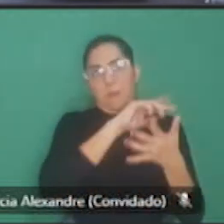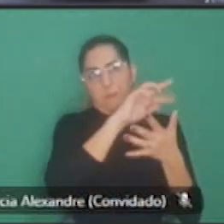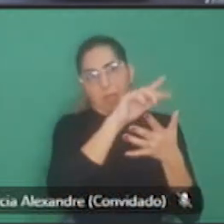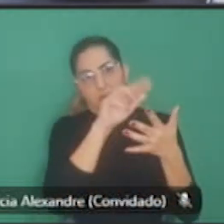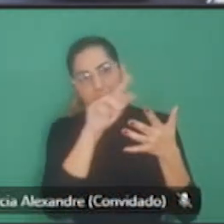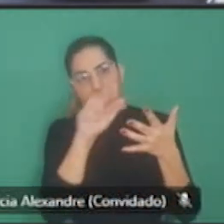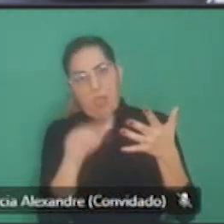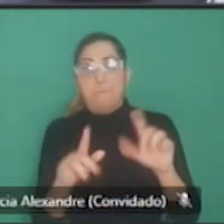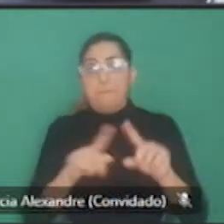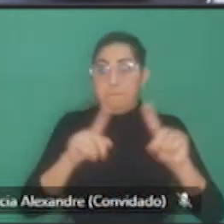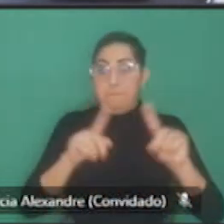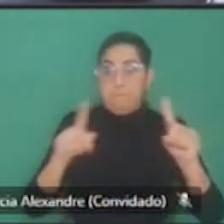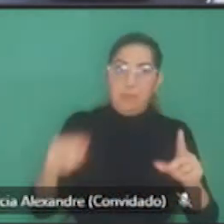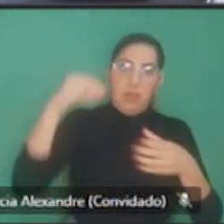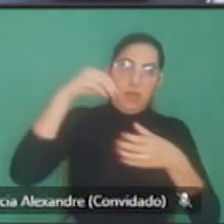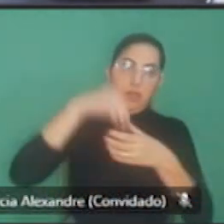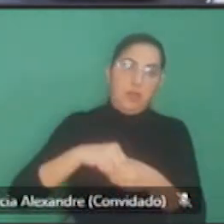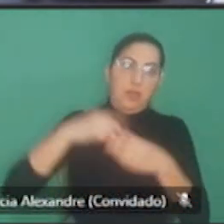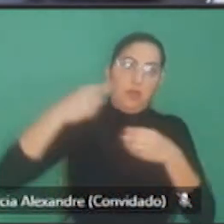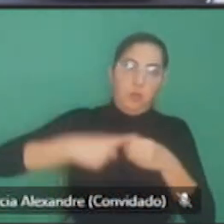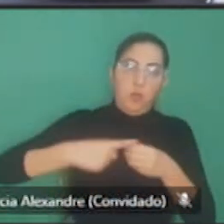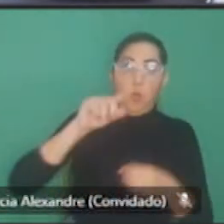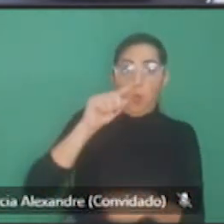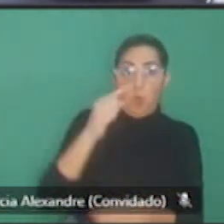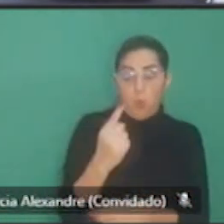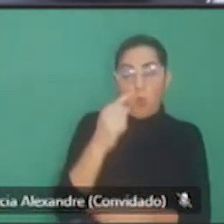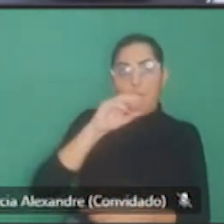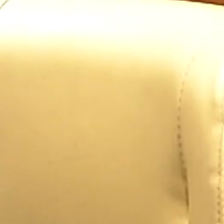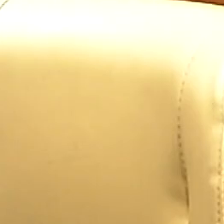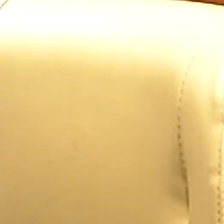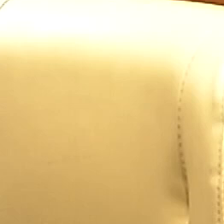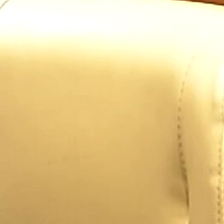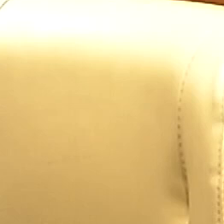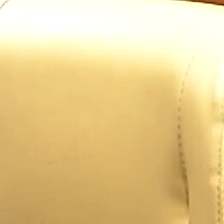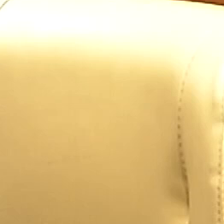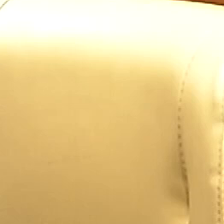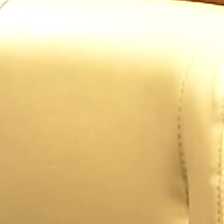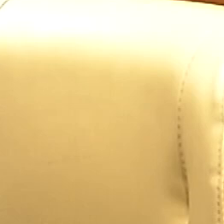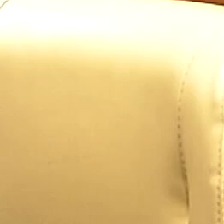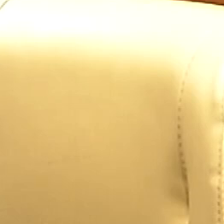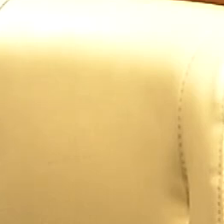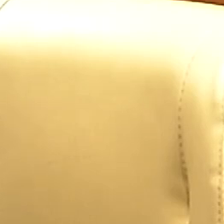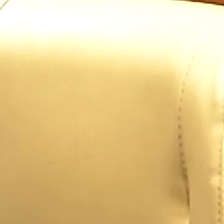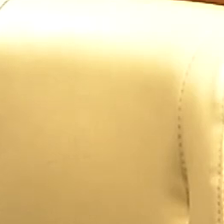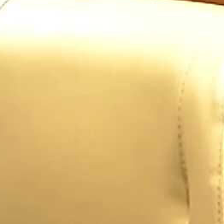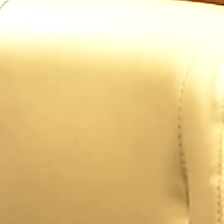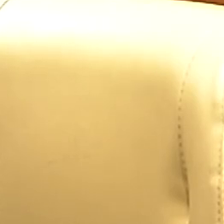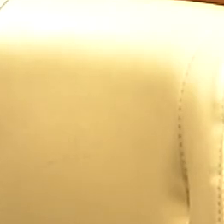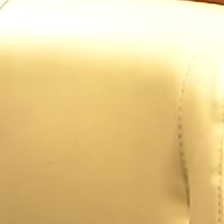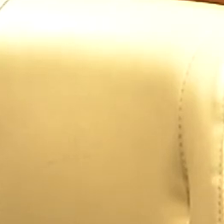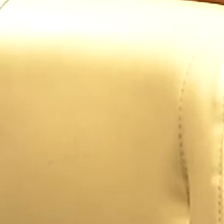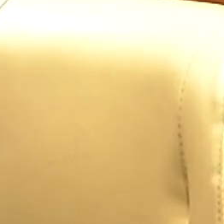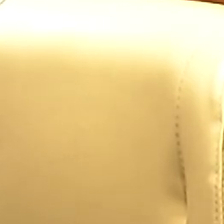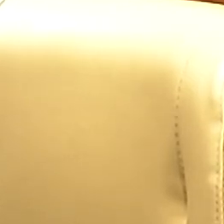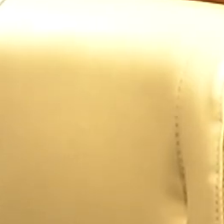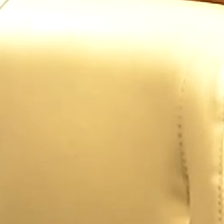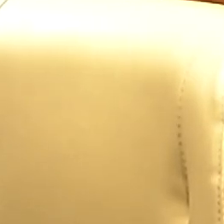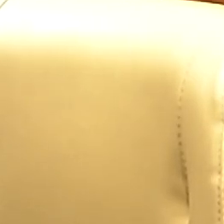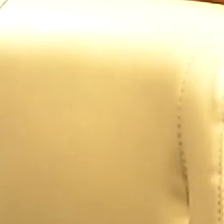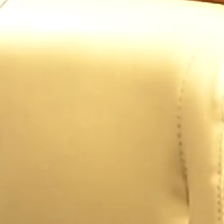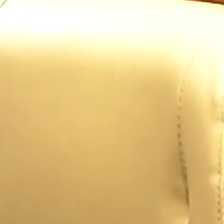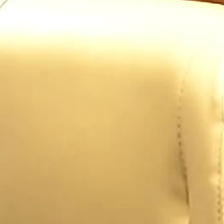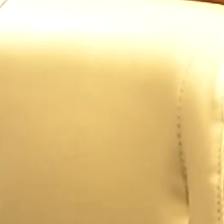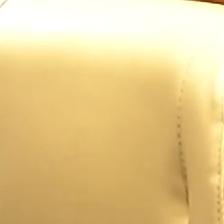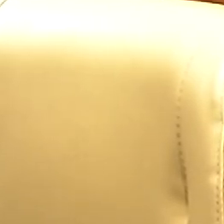do município nós gastamos um milhão e duzentos só com funcionário o vereador Manuel Del Rio questionou sobre a alta rotatividade de